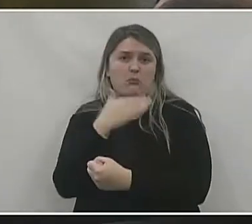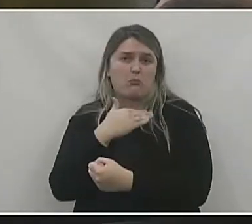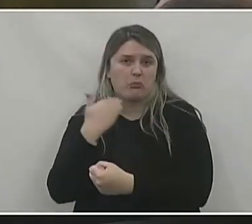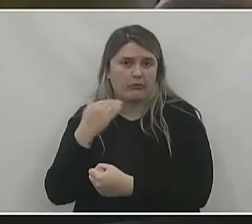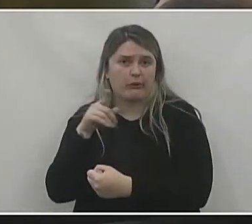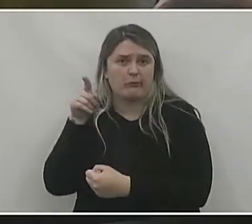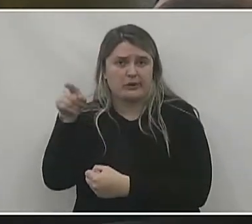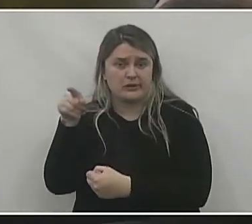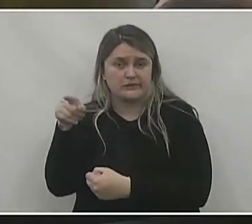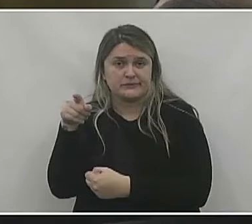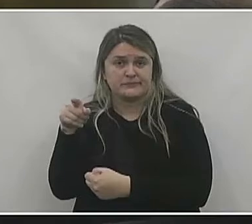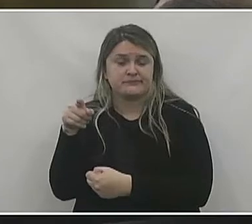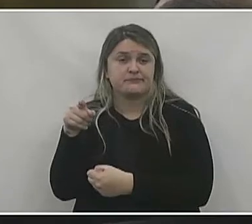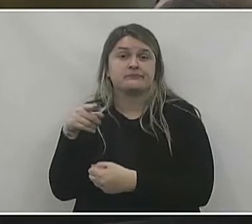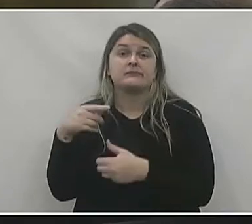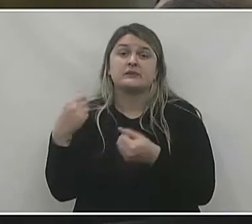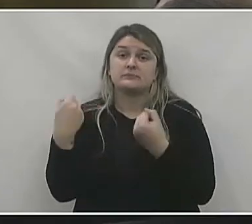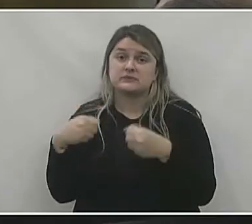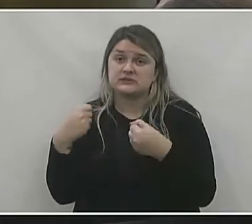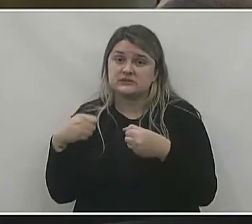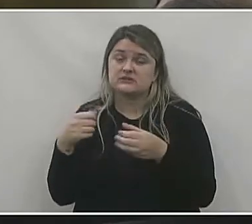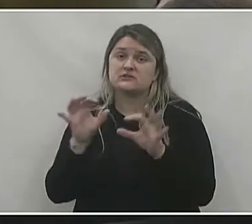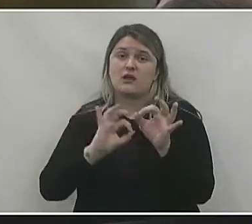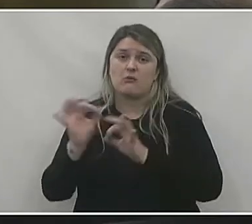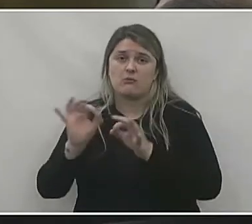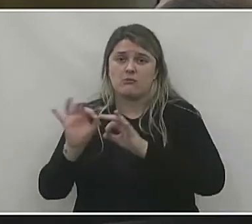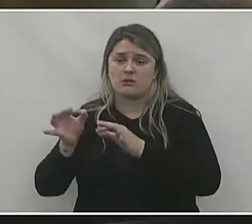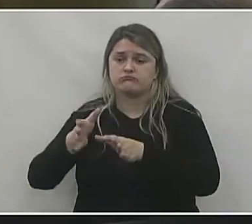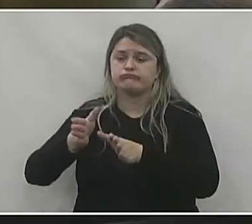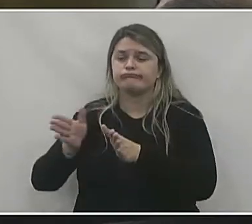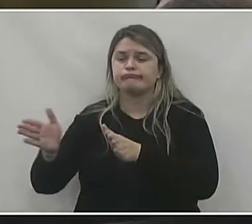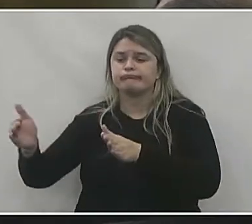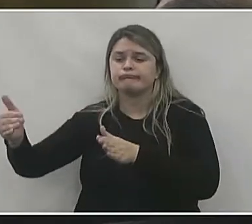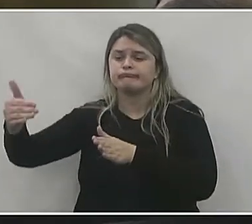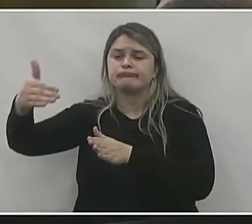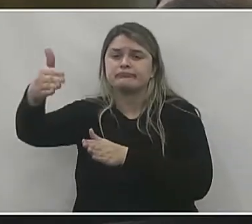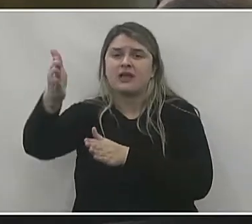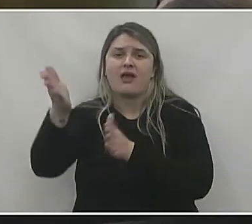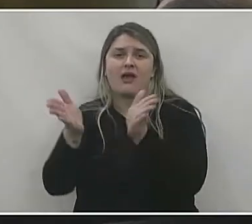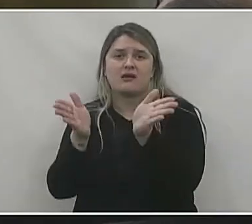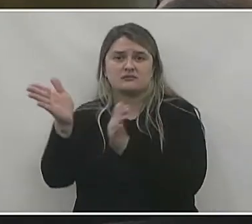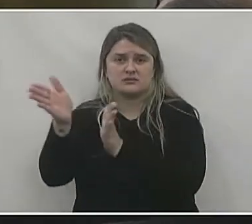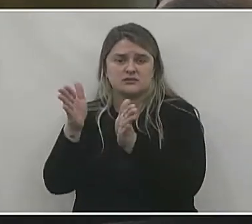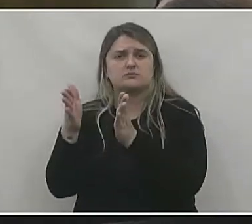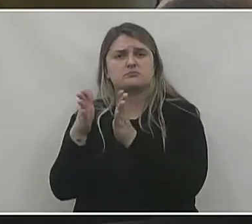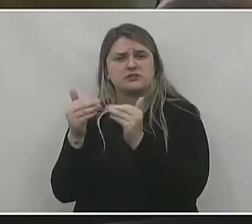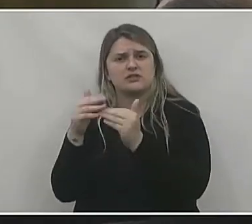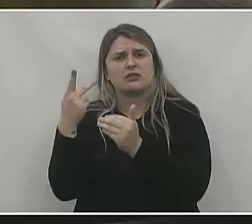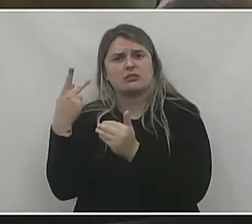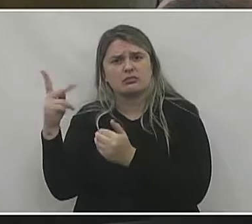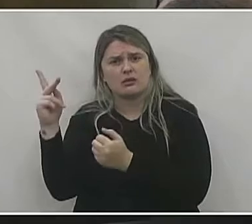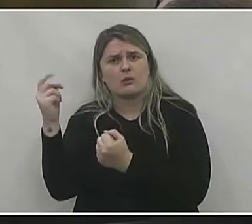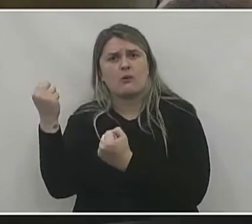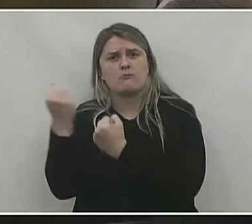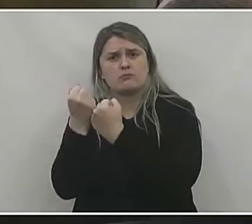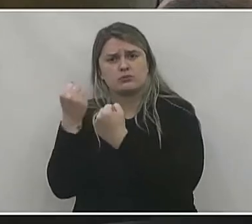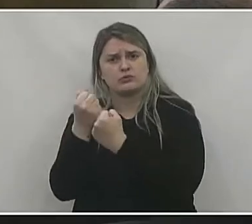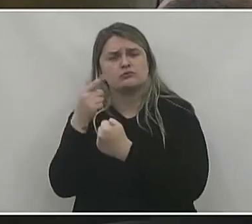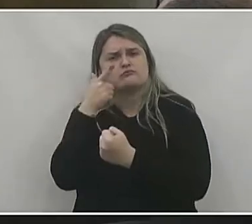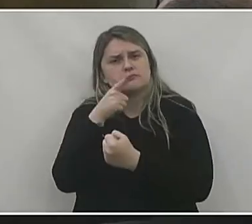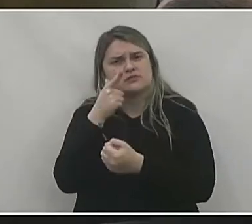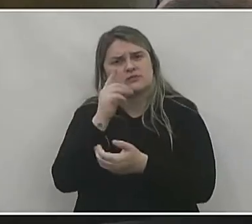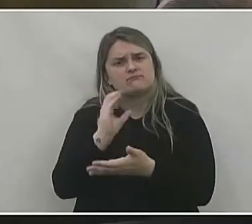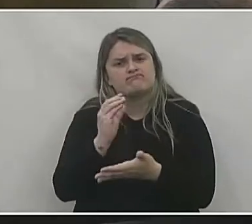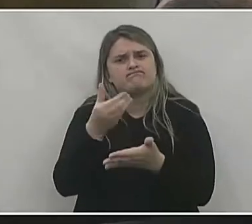fatais ali naquela região, onde é necessário o trevo. E até queria pedir a sua ajuda para pleitear esse recurso junto